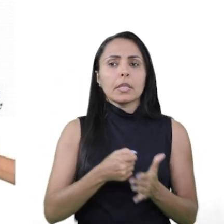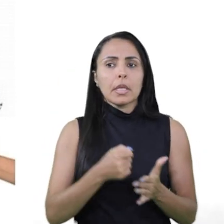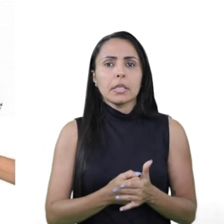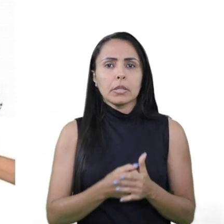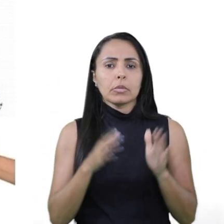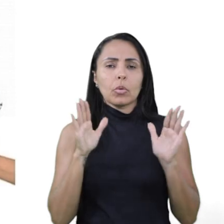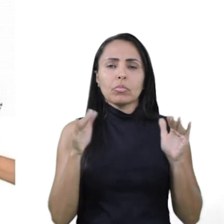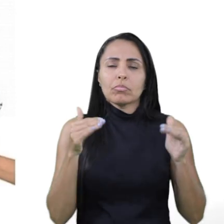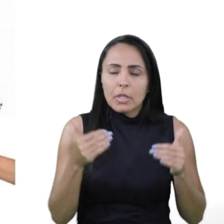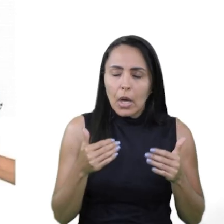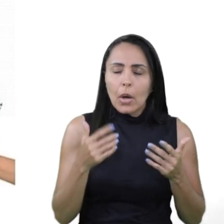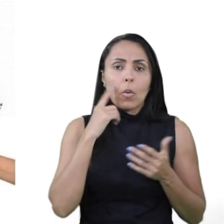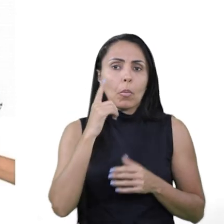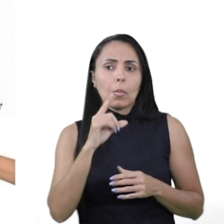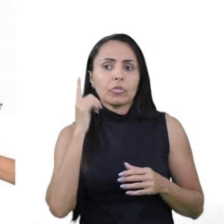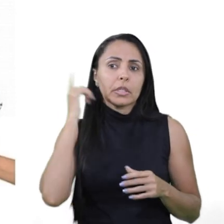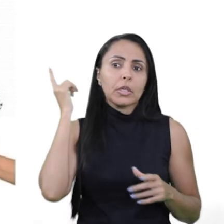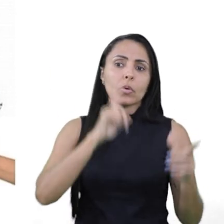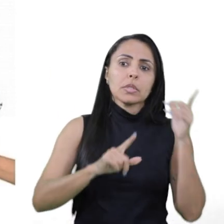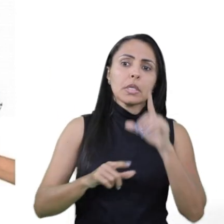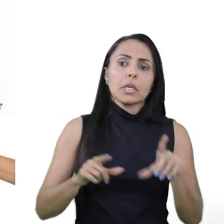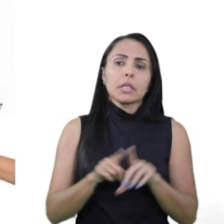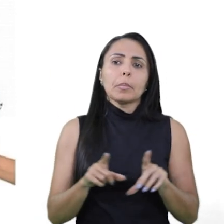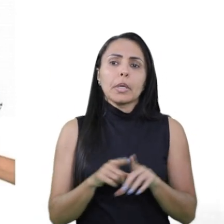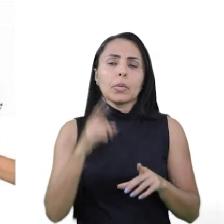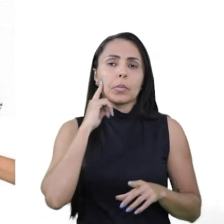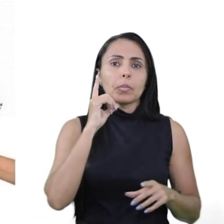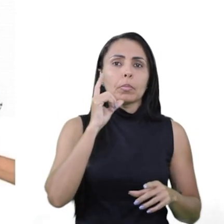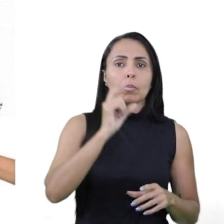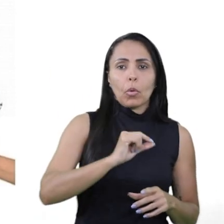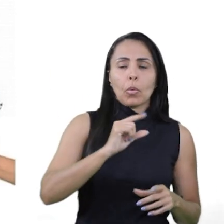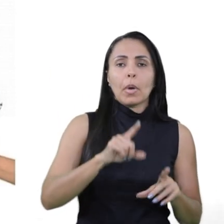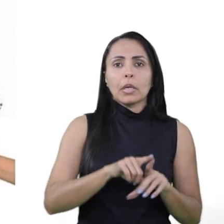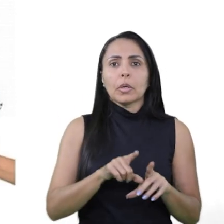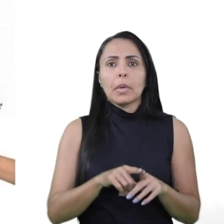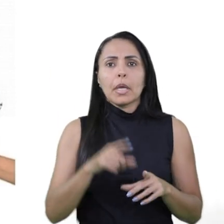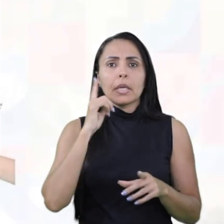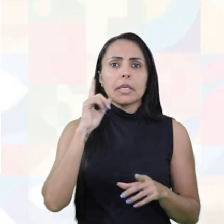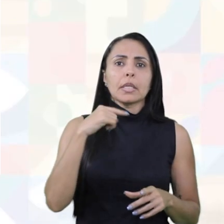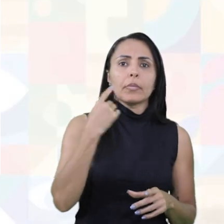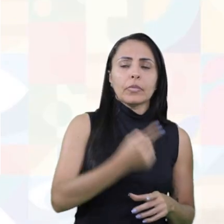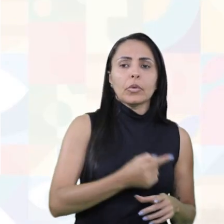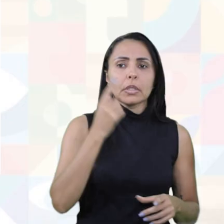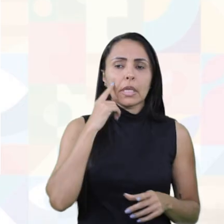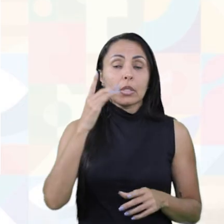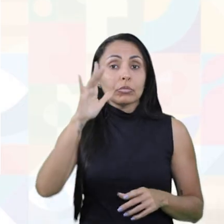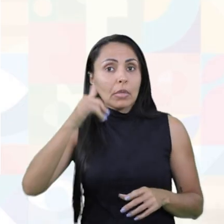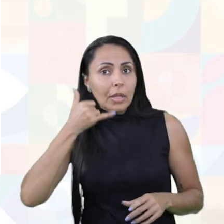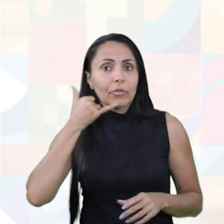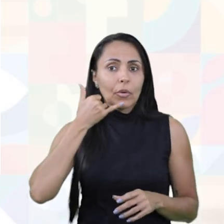um pouquinho, seja para a gente conseguir enxergar um pouco mais alguma coisa, as telas do